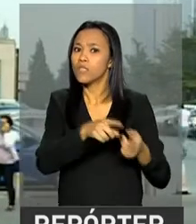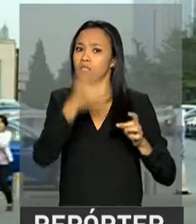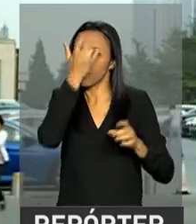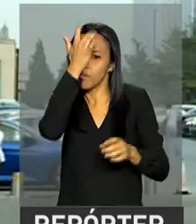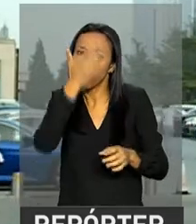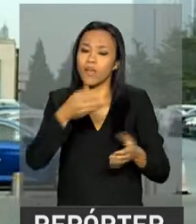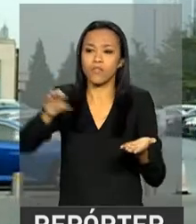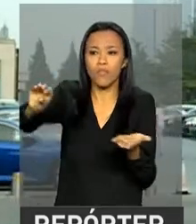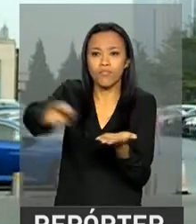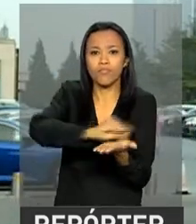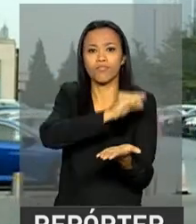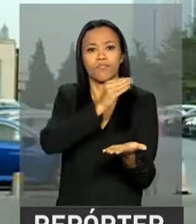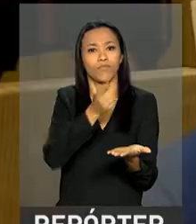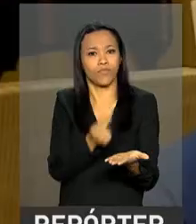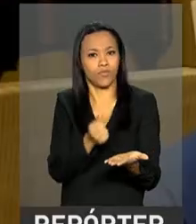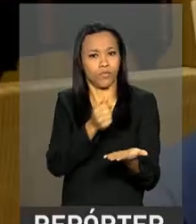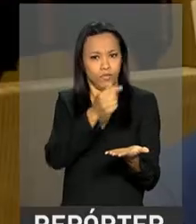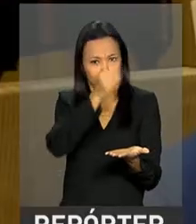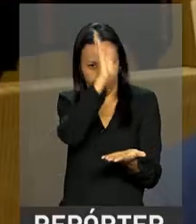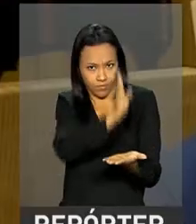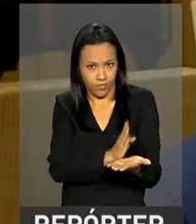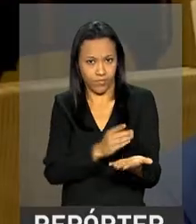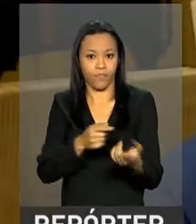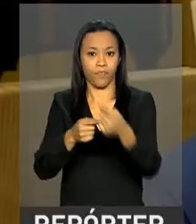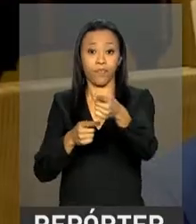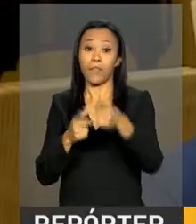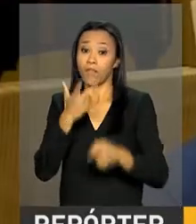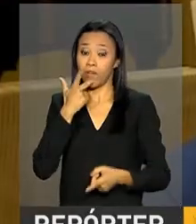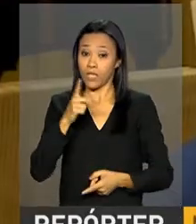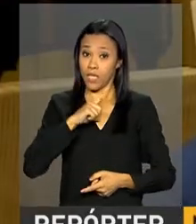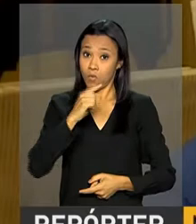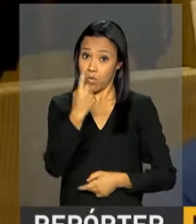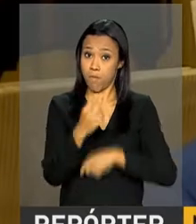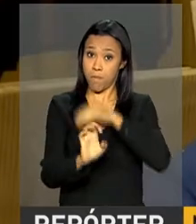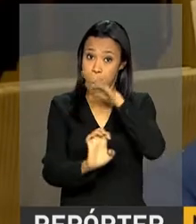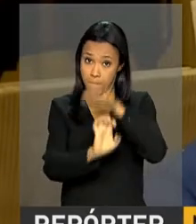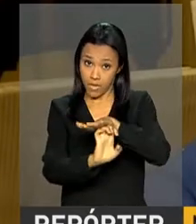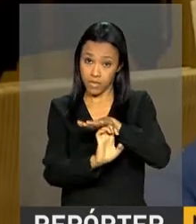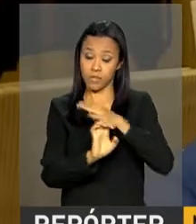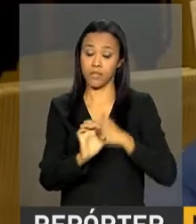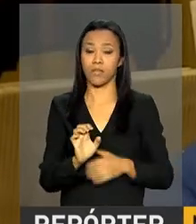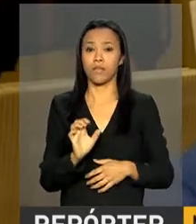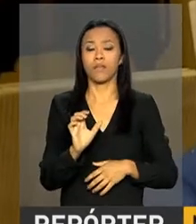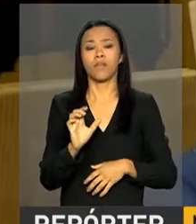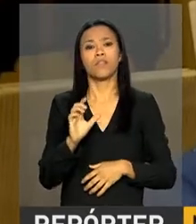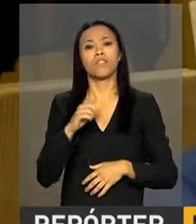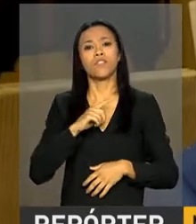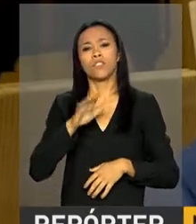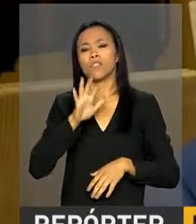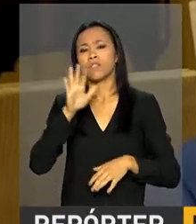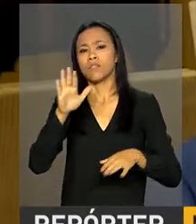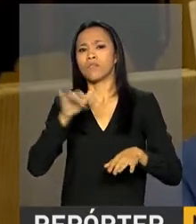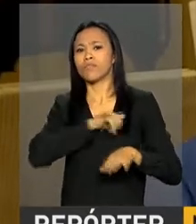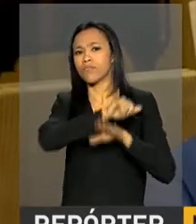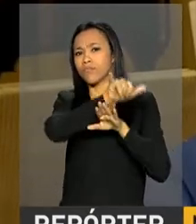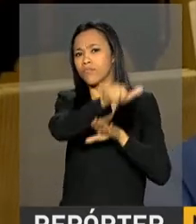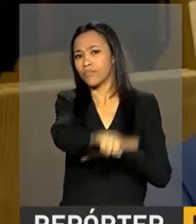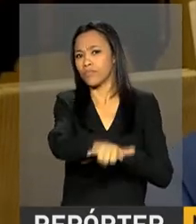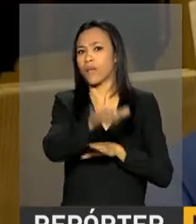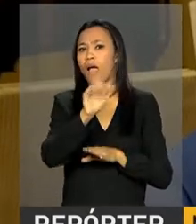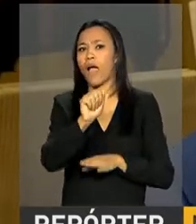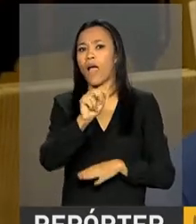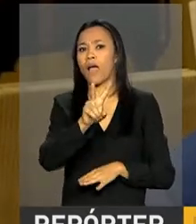novos investimentos estrangeiros. Temos uma grande empresa, por exemplo, que tem participação em uma empresa de aviação civil do